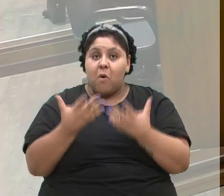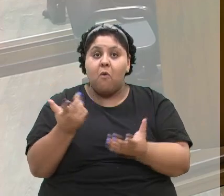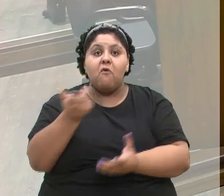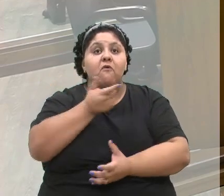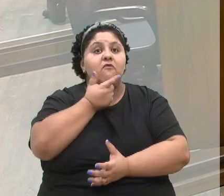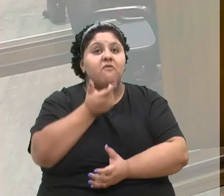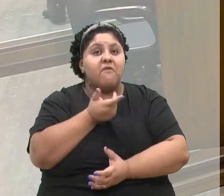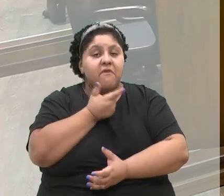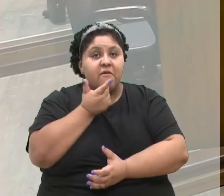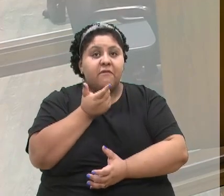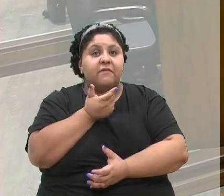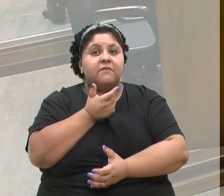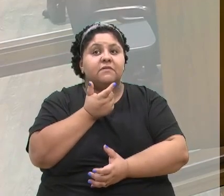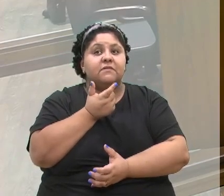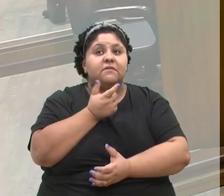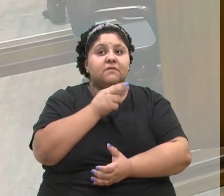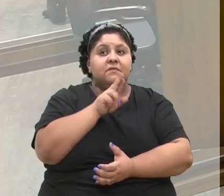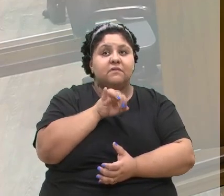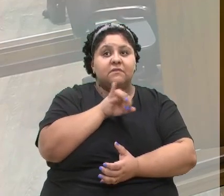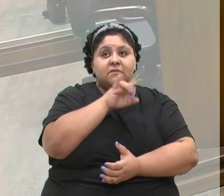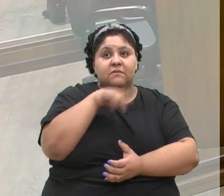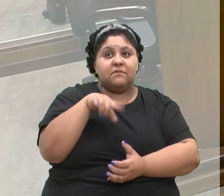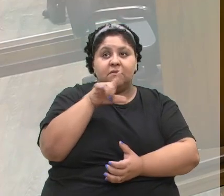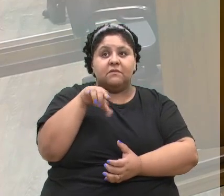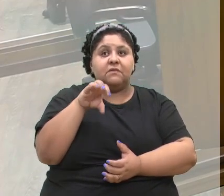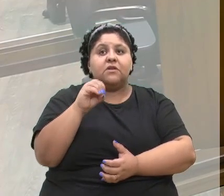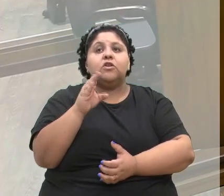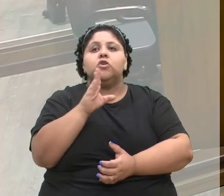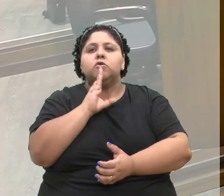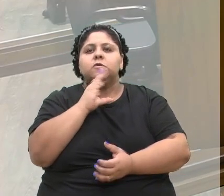também a sua área do Rio, a senhora conhece muito, né?